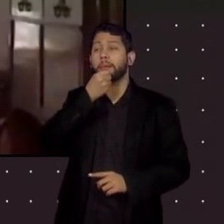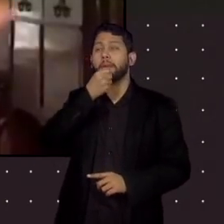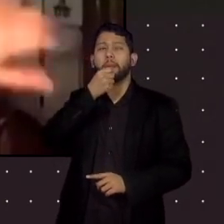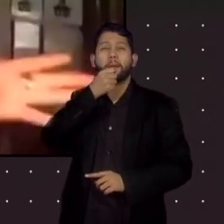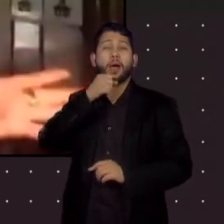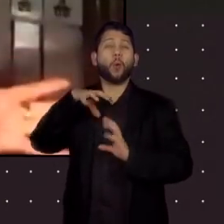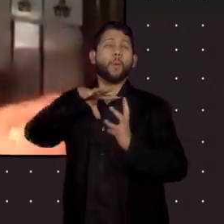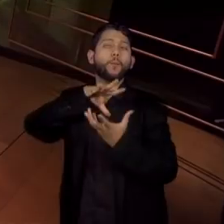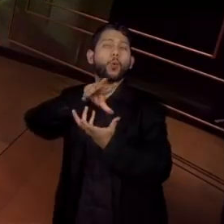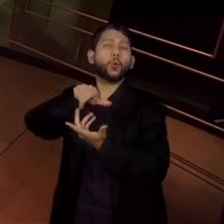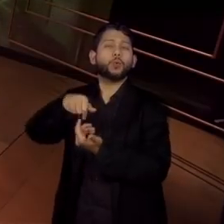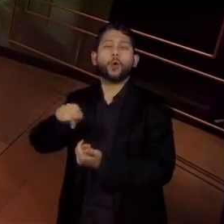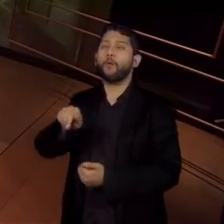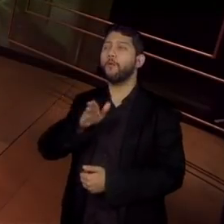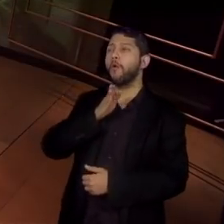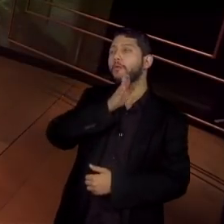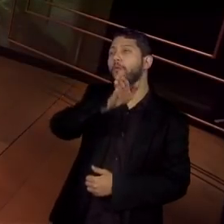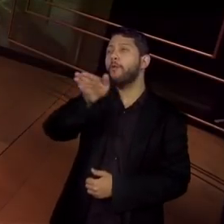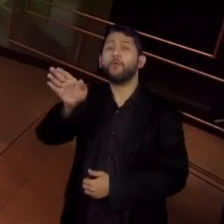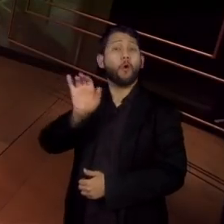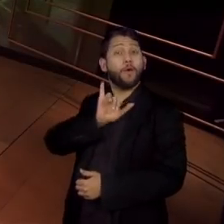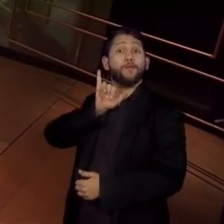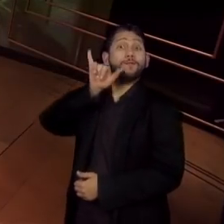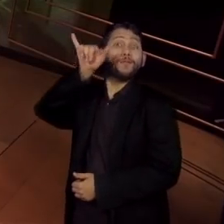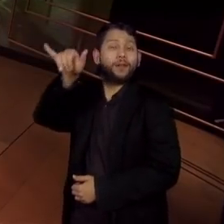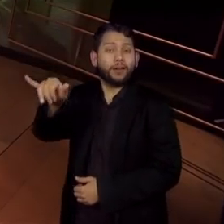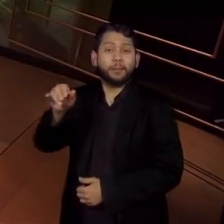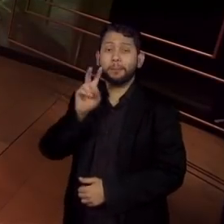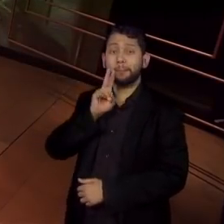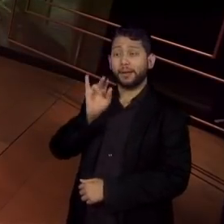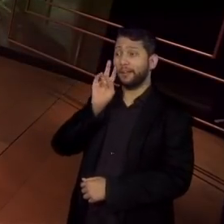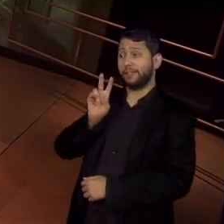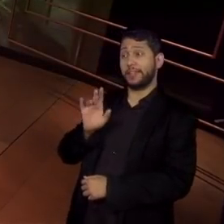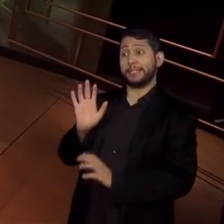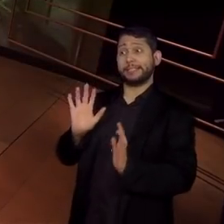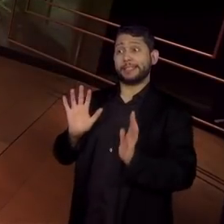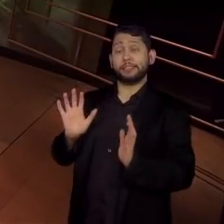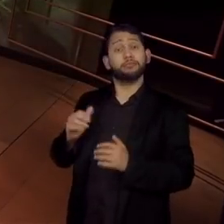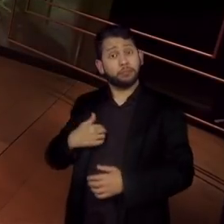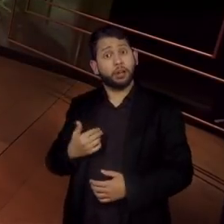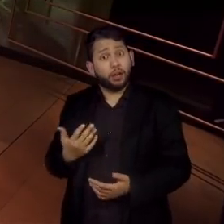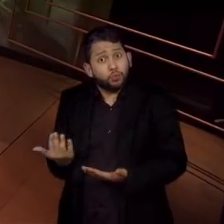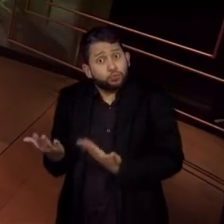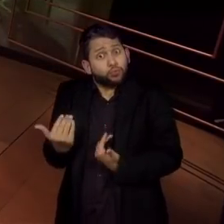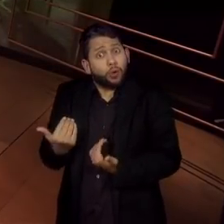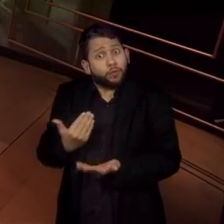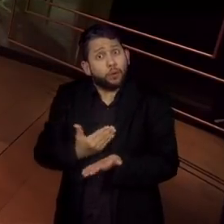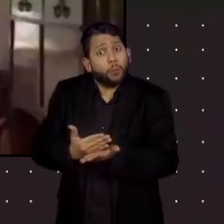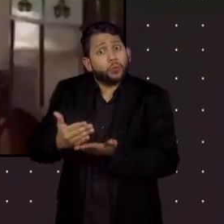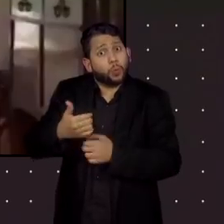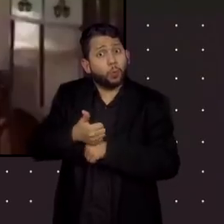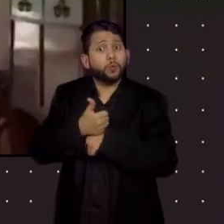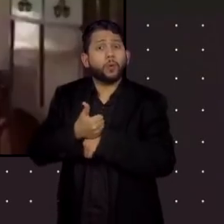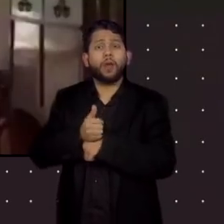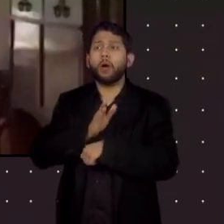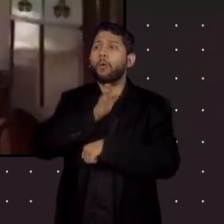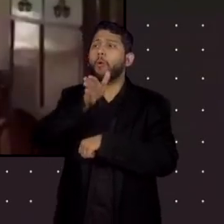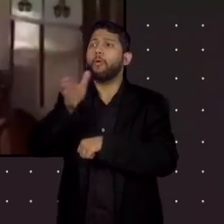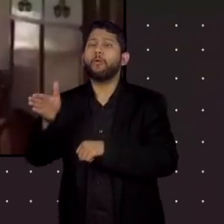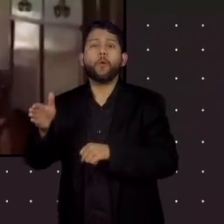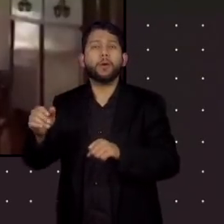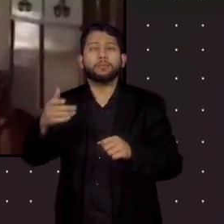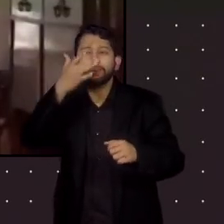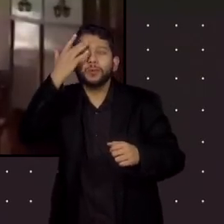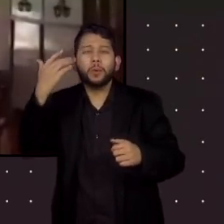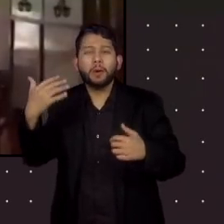pelo mundo. E como aconteceu, né, muito cedo, eu comecei a aparecer assim, para o público,